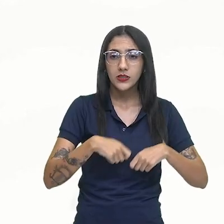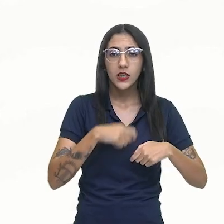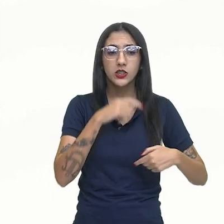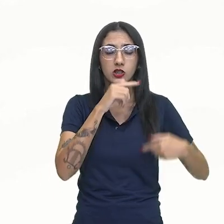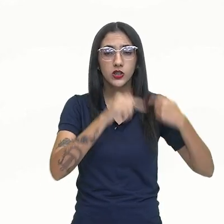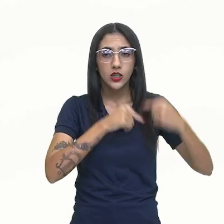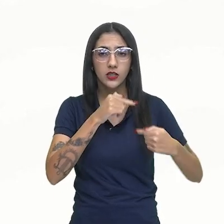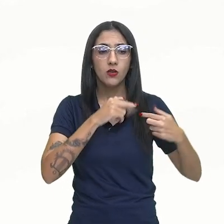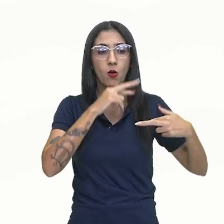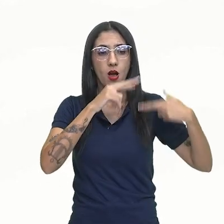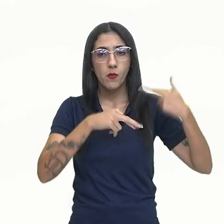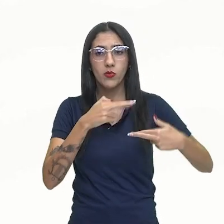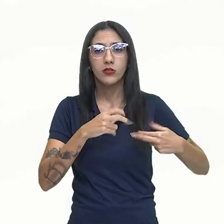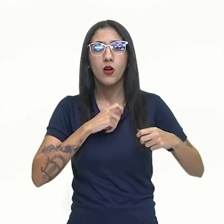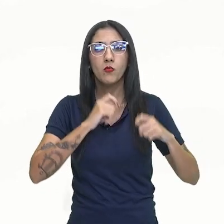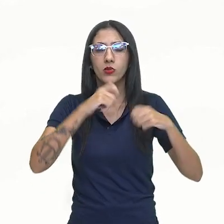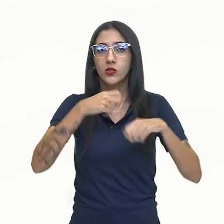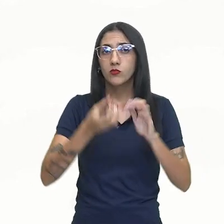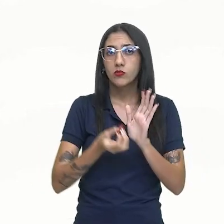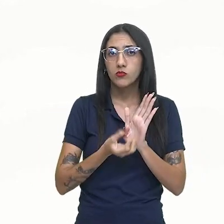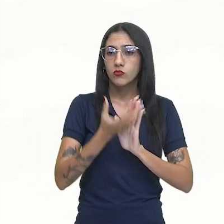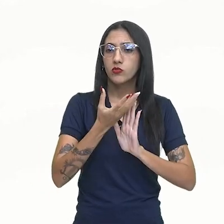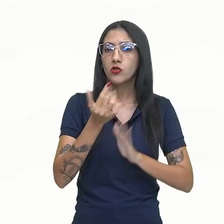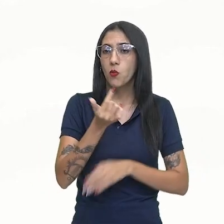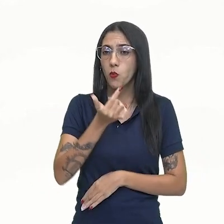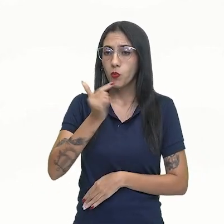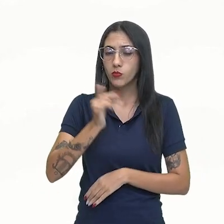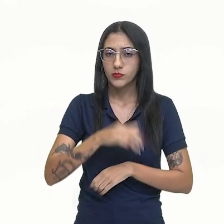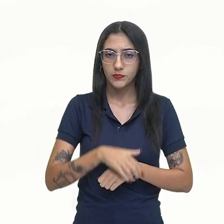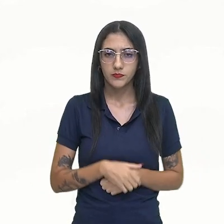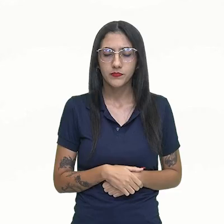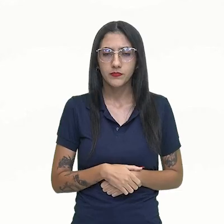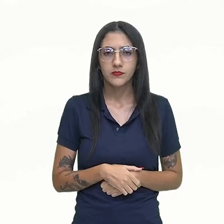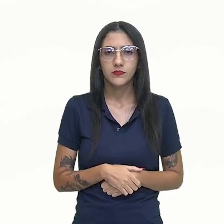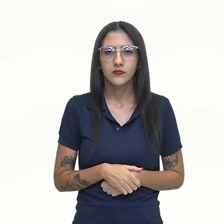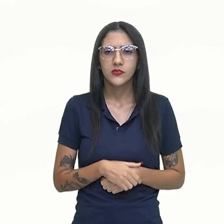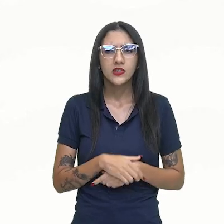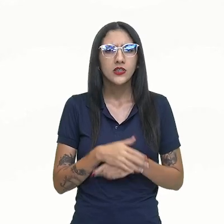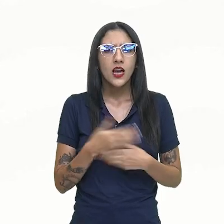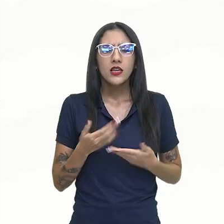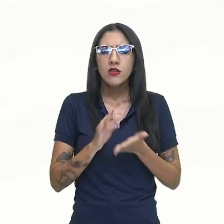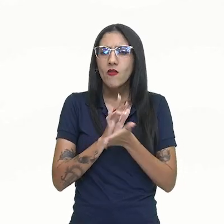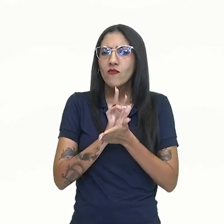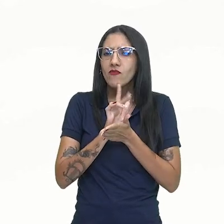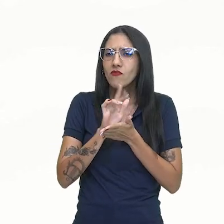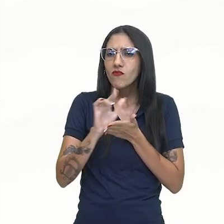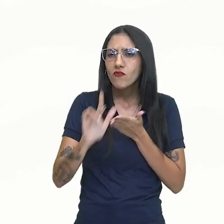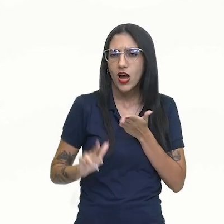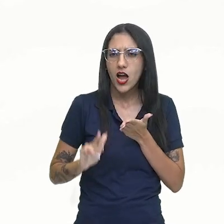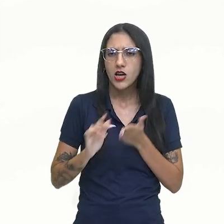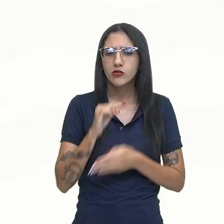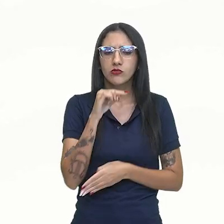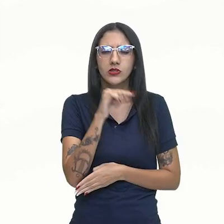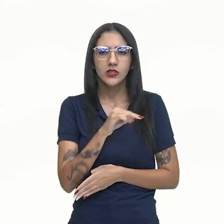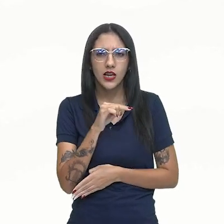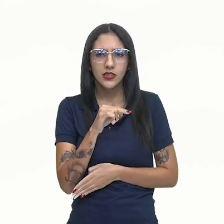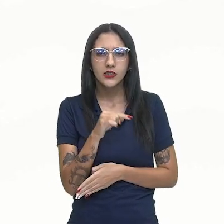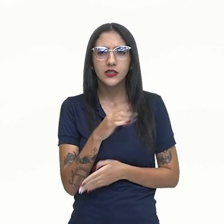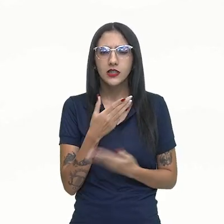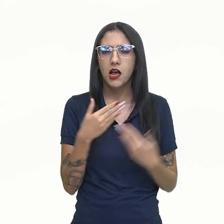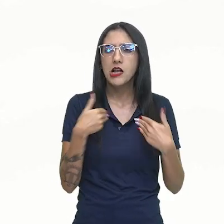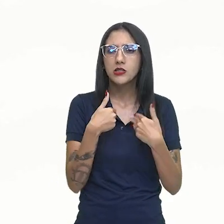reproduzir e gerar descendentes férteis. O conjunto de organismos, olha aqui, ó, várias